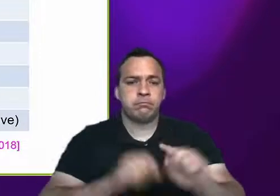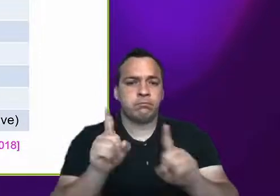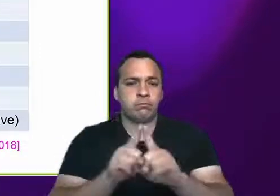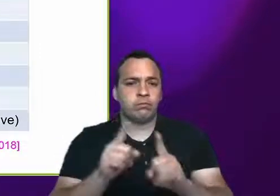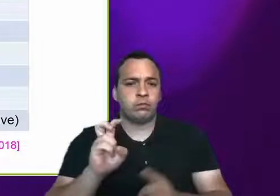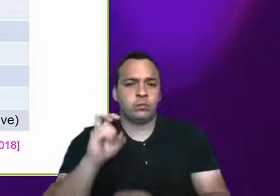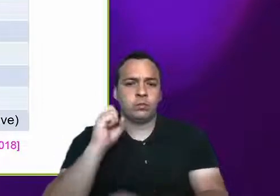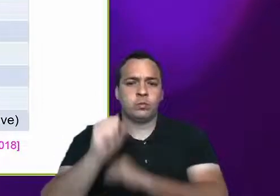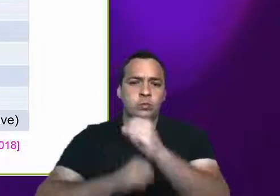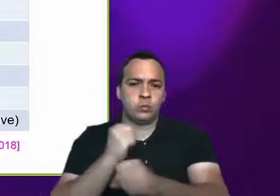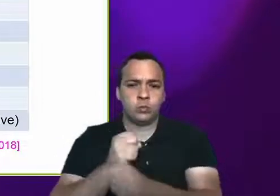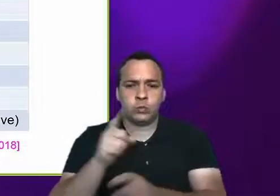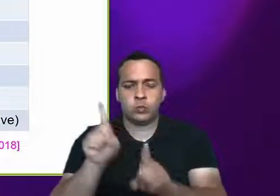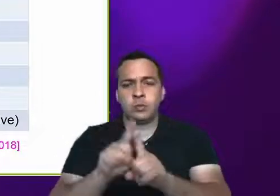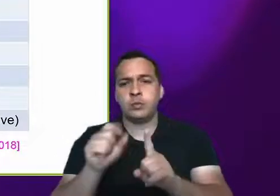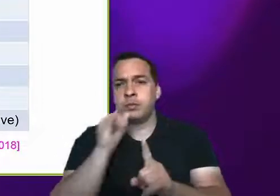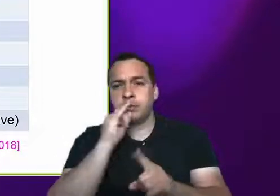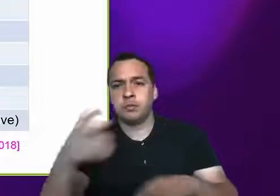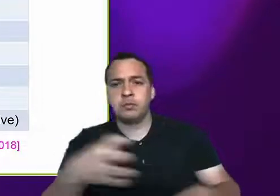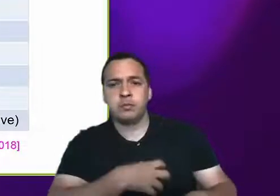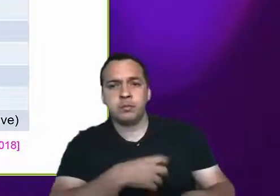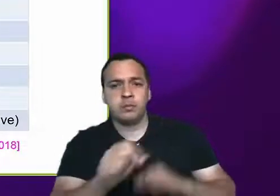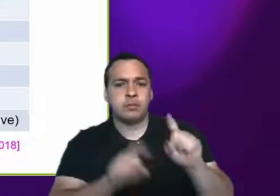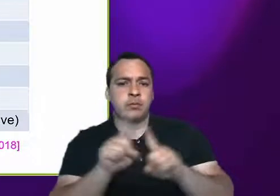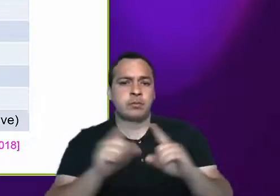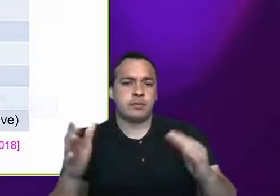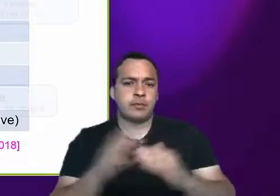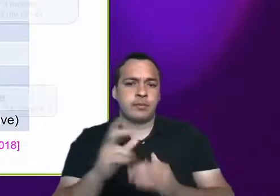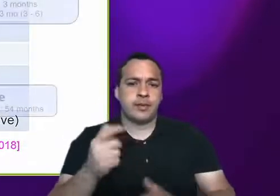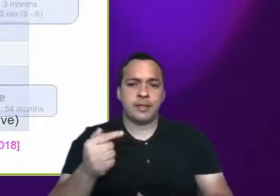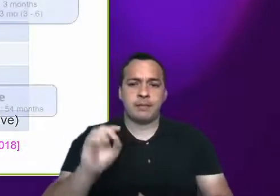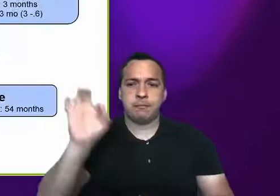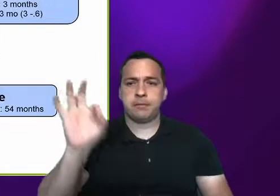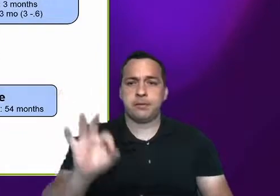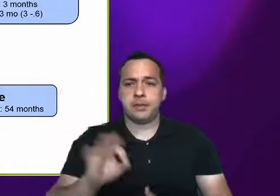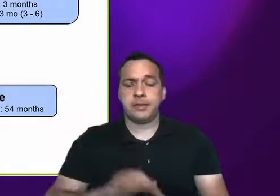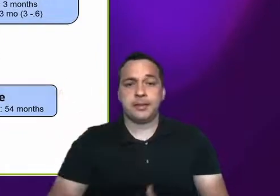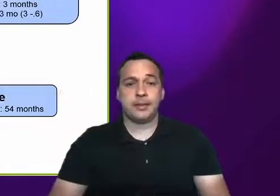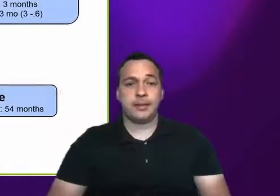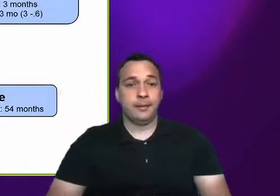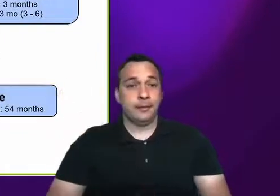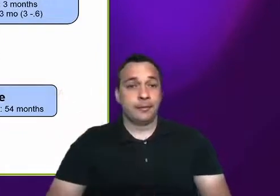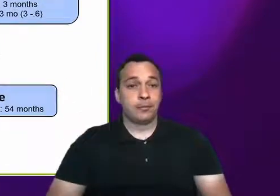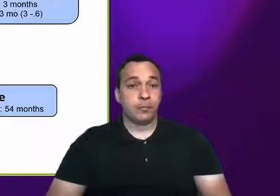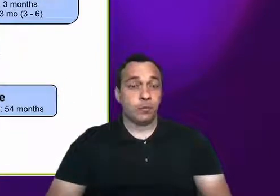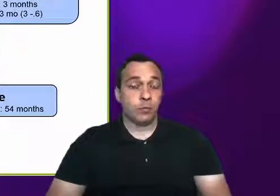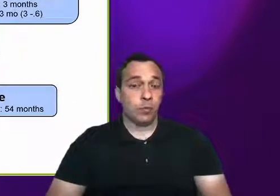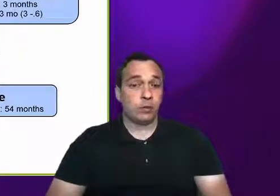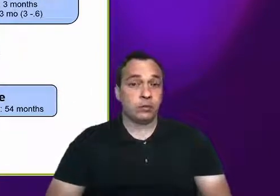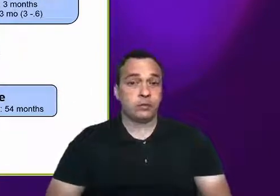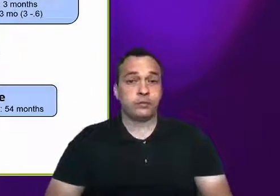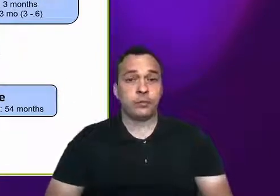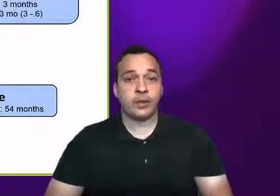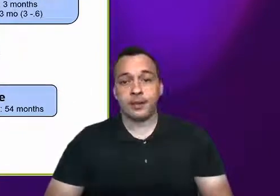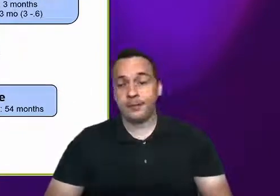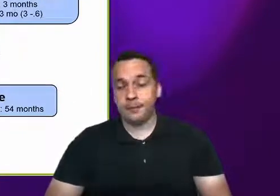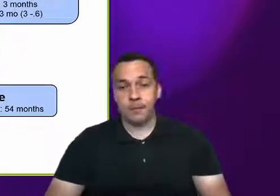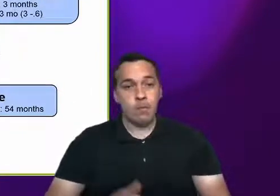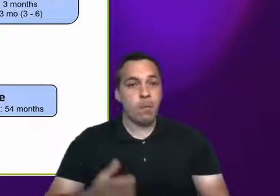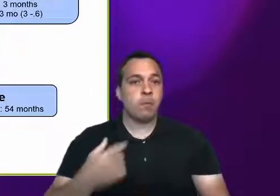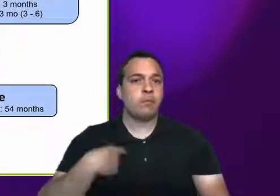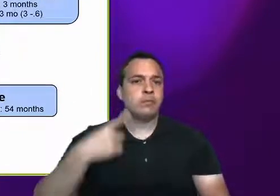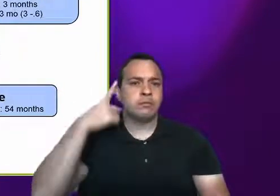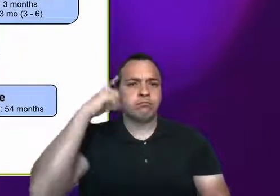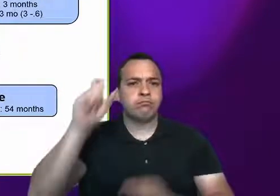a 5 anos, no caso de transplante para esse paciente, é de 70%. De aí que ideamos